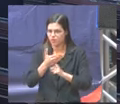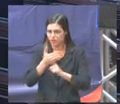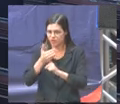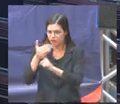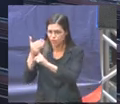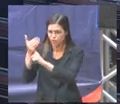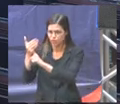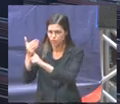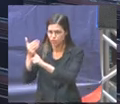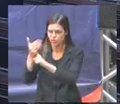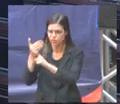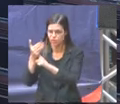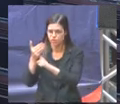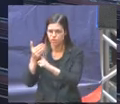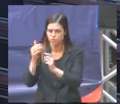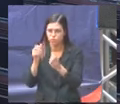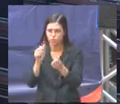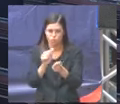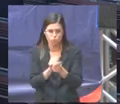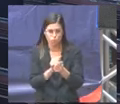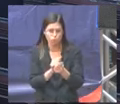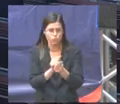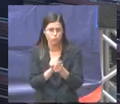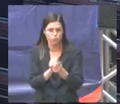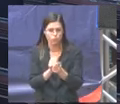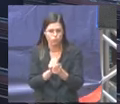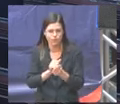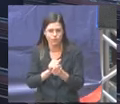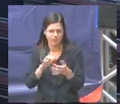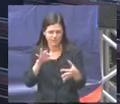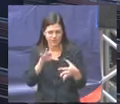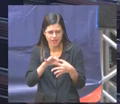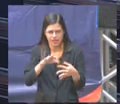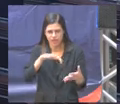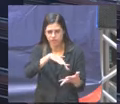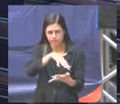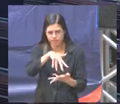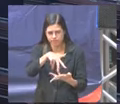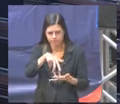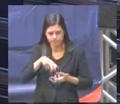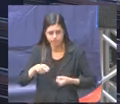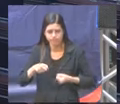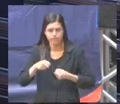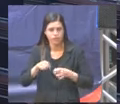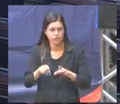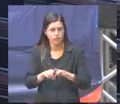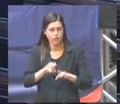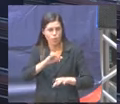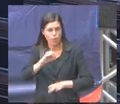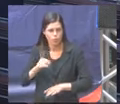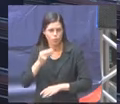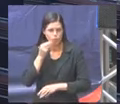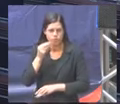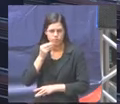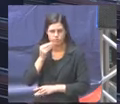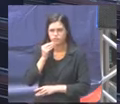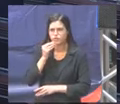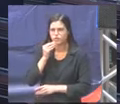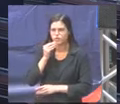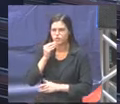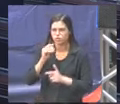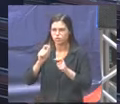tecnologia junto com a sustentabilidade e as oportunidades no ambiente